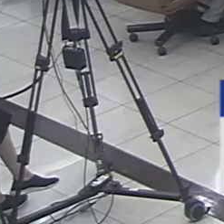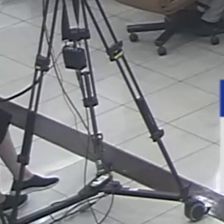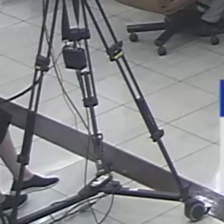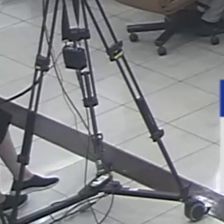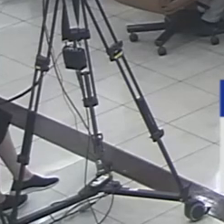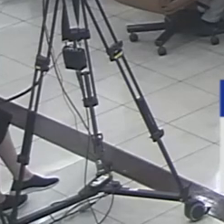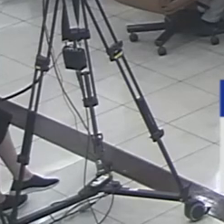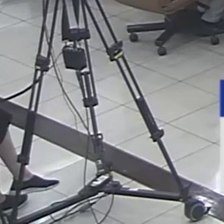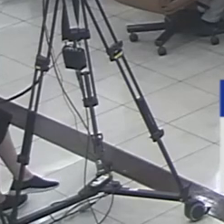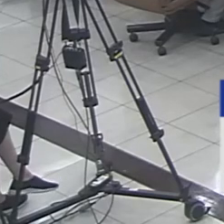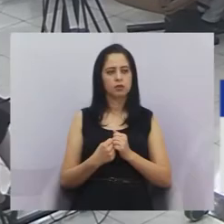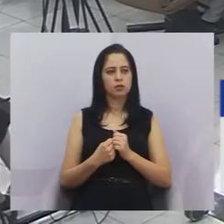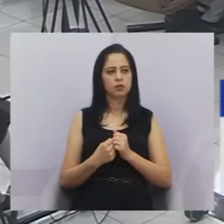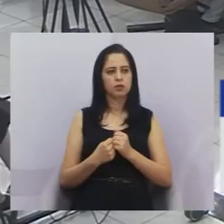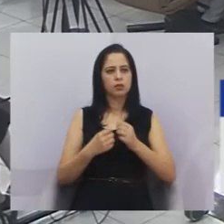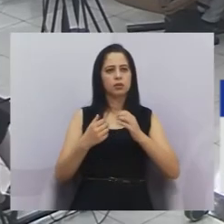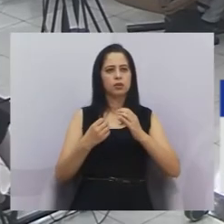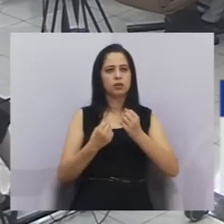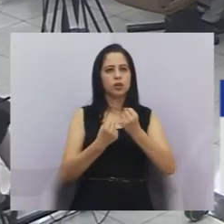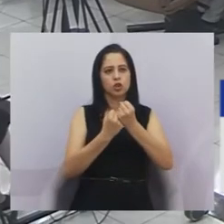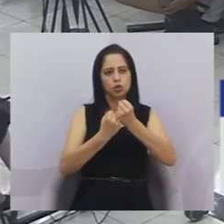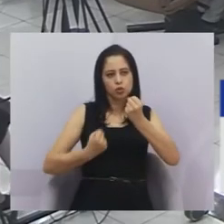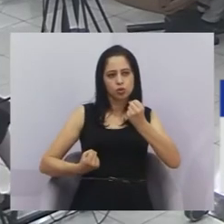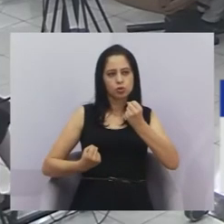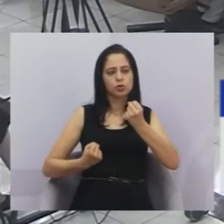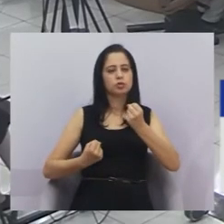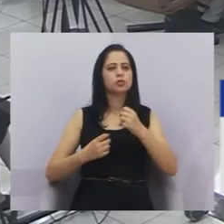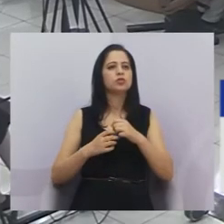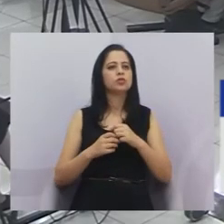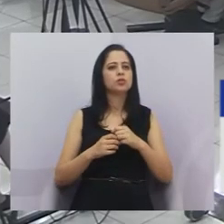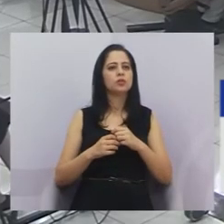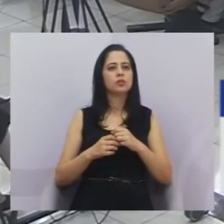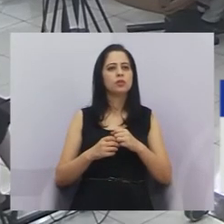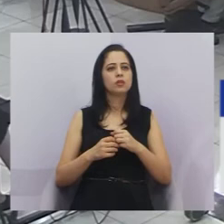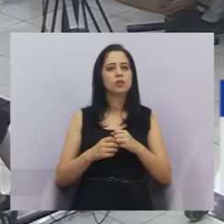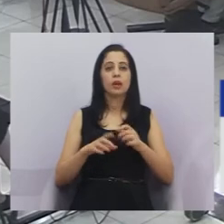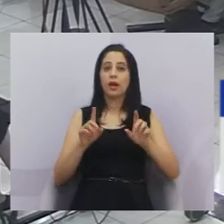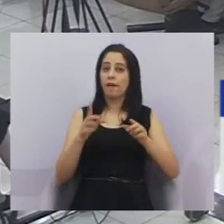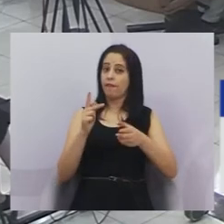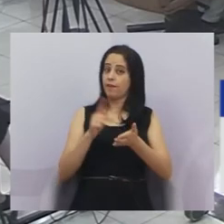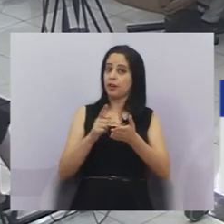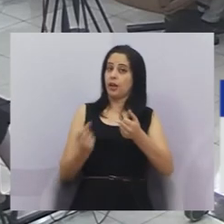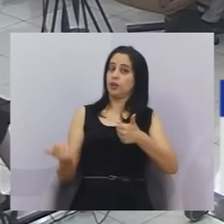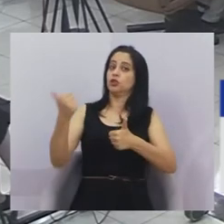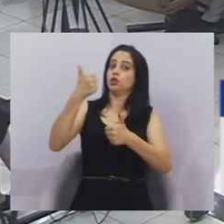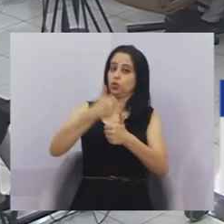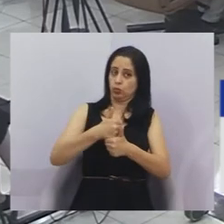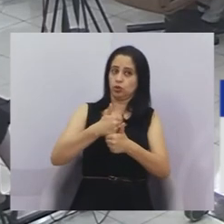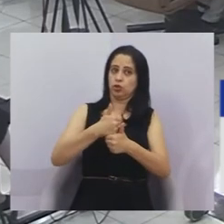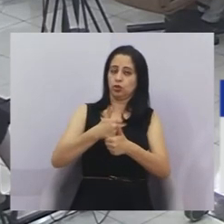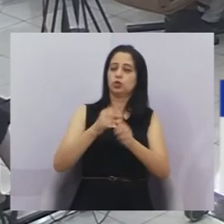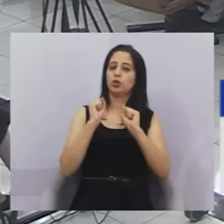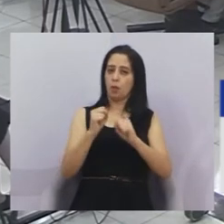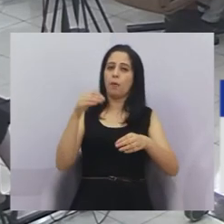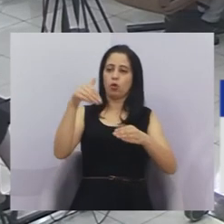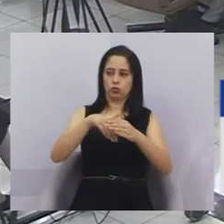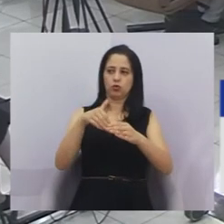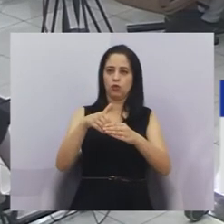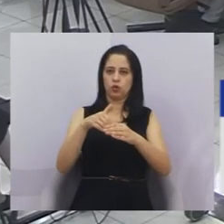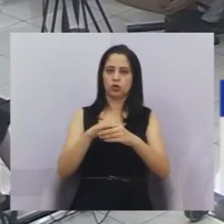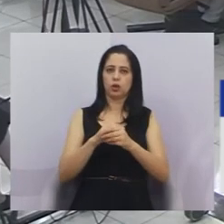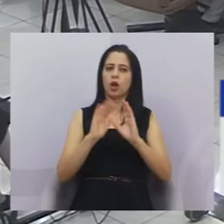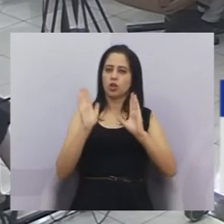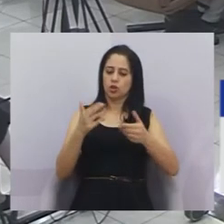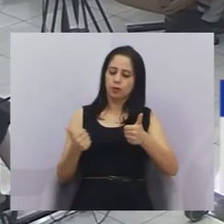Então, é importante destacar aqui a mensagem modificativa, na verdade, é o substitutivo. Então, nós podemos votar já